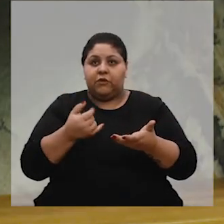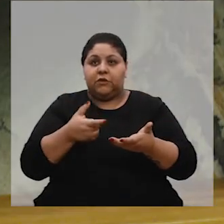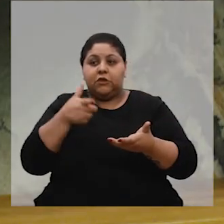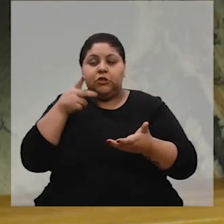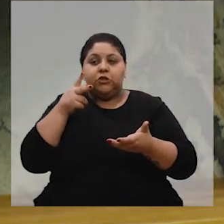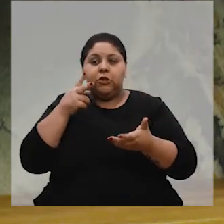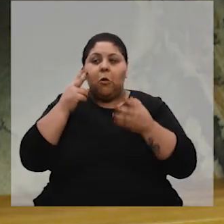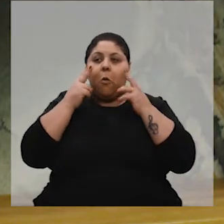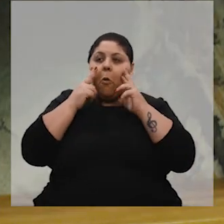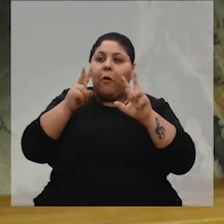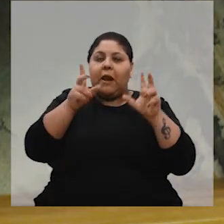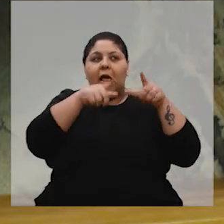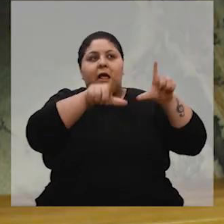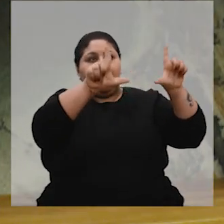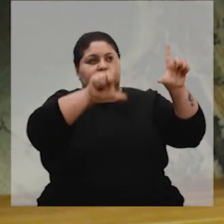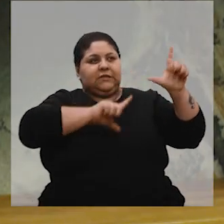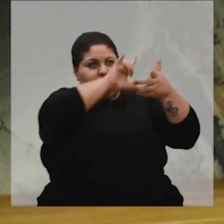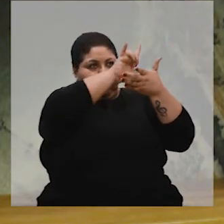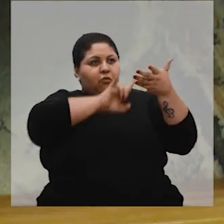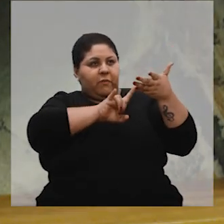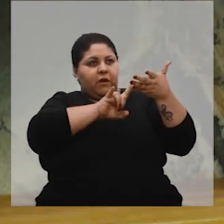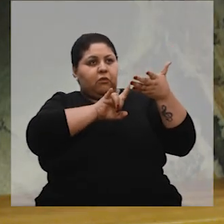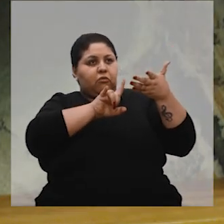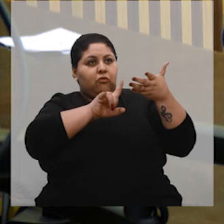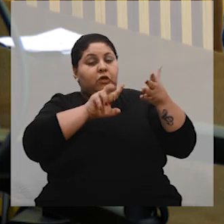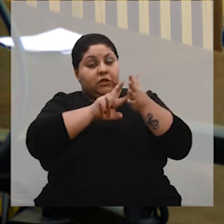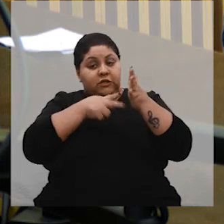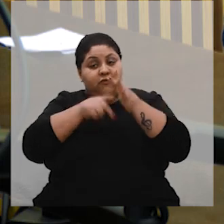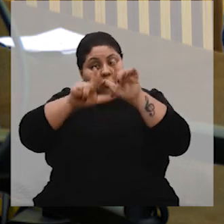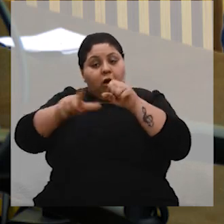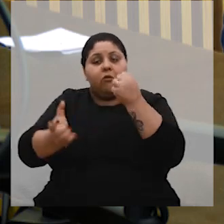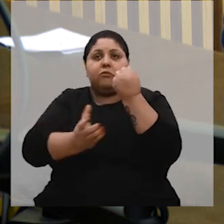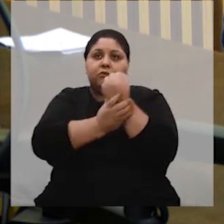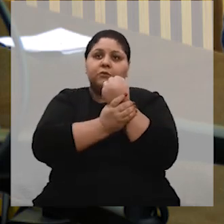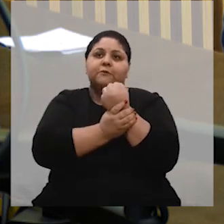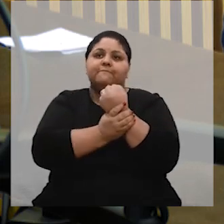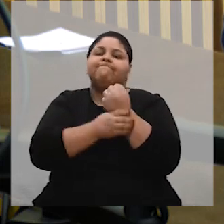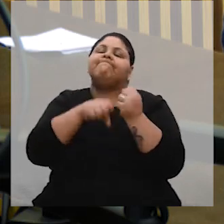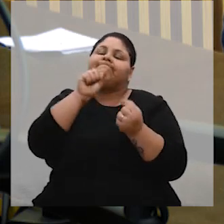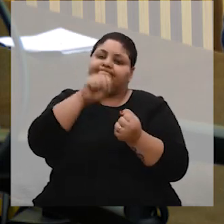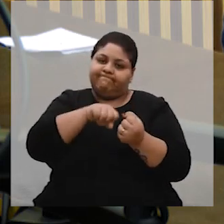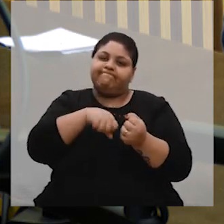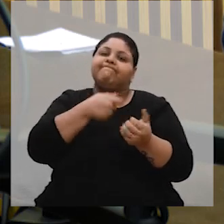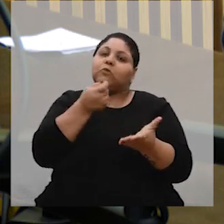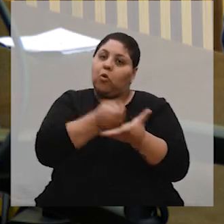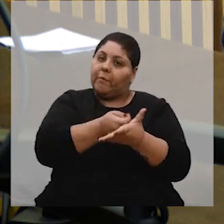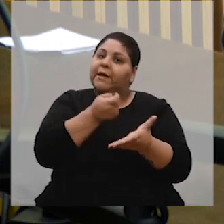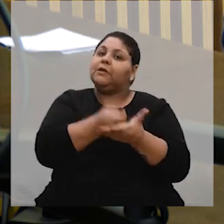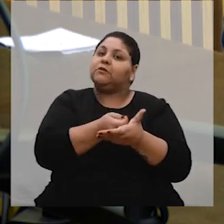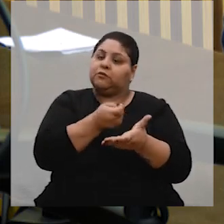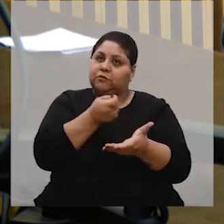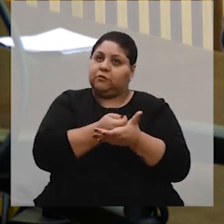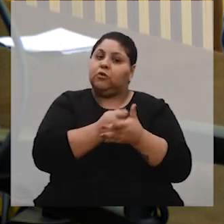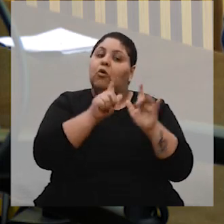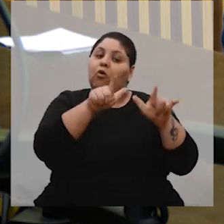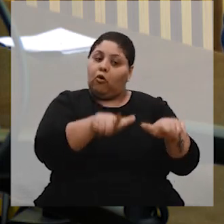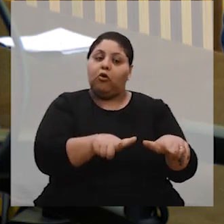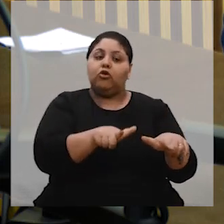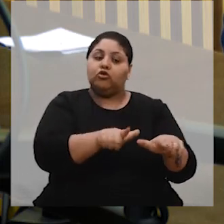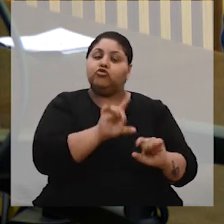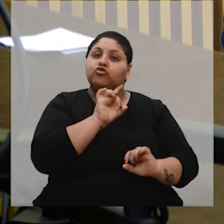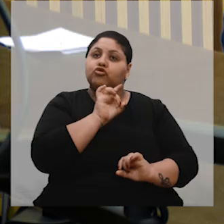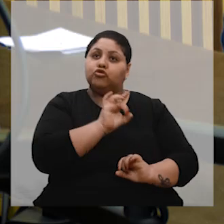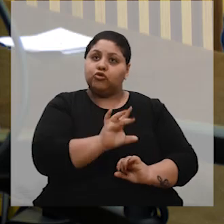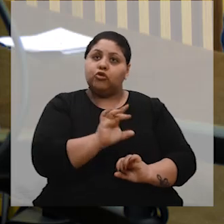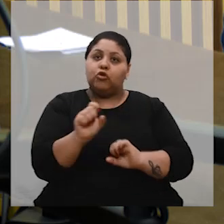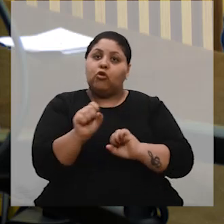se tiver esse alvará, é um local seguro. Sim. Deveria ser obrigatório, né, esse alvará, um Exposto, estabelecimento,